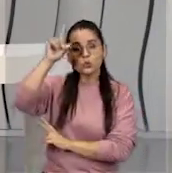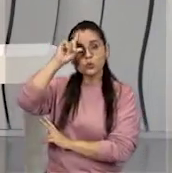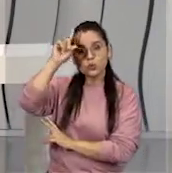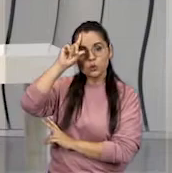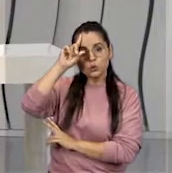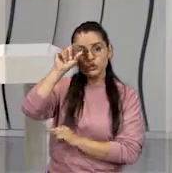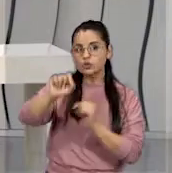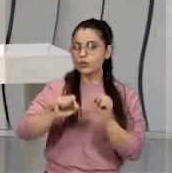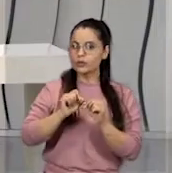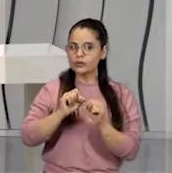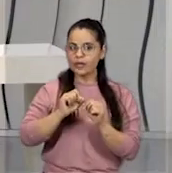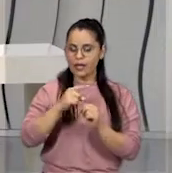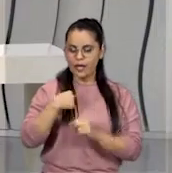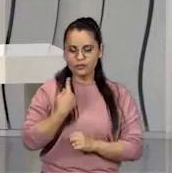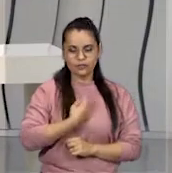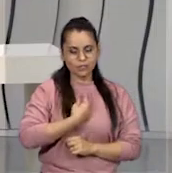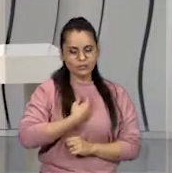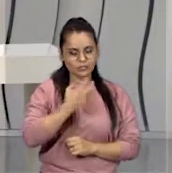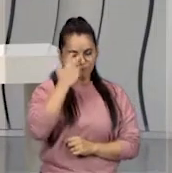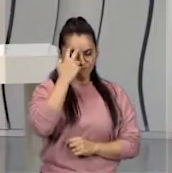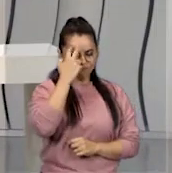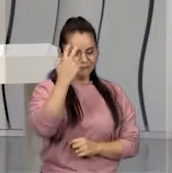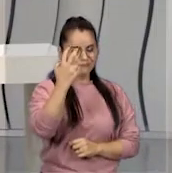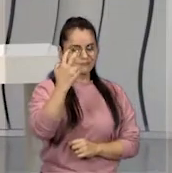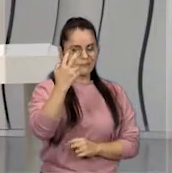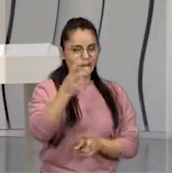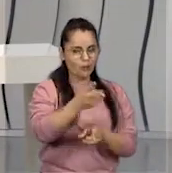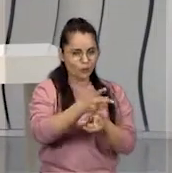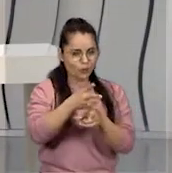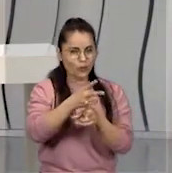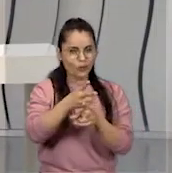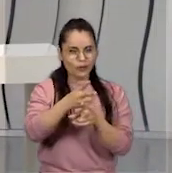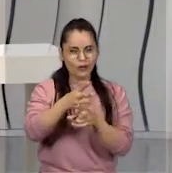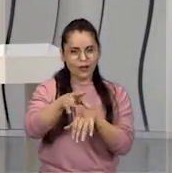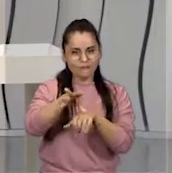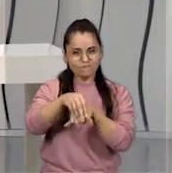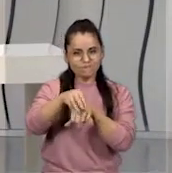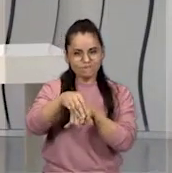faz com que a gente se torne uma pessoa sábia, uma pessoa que está buscando.